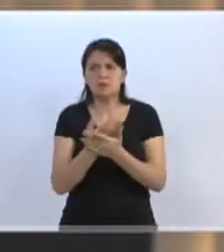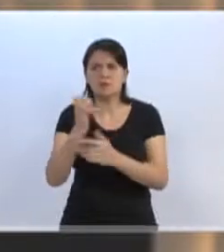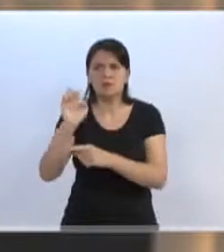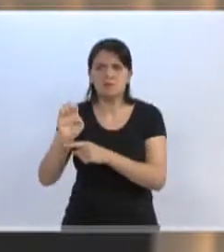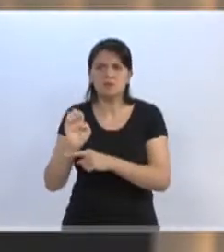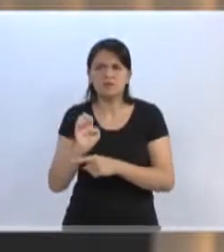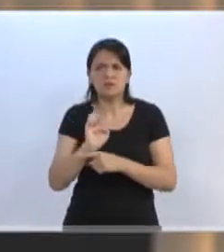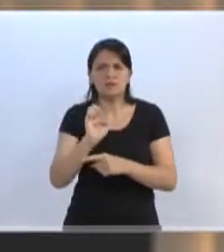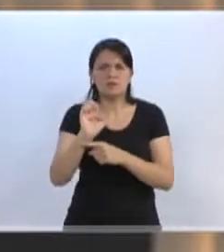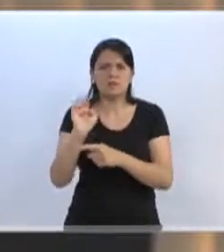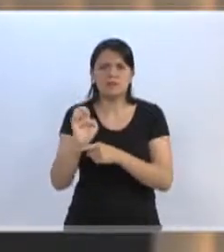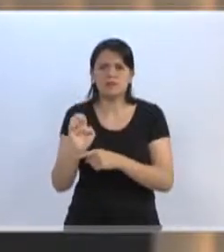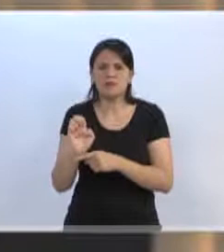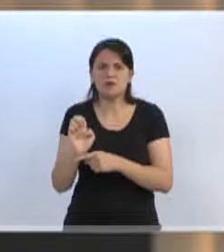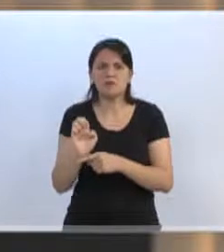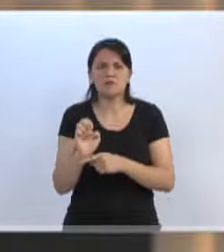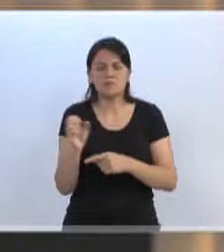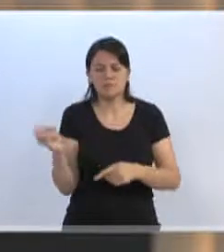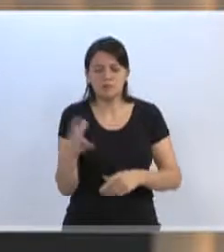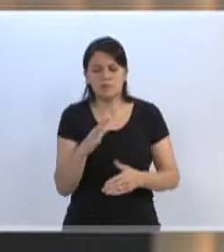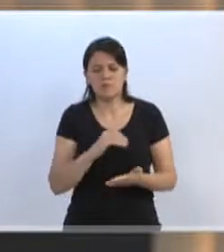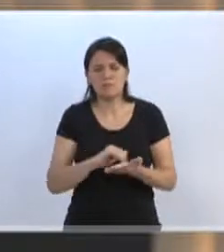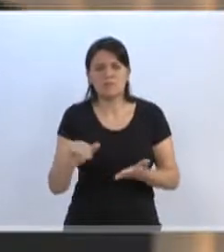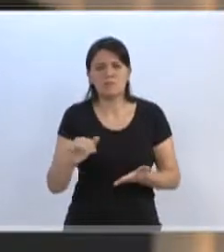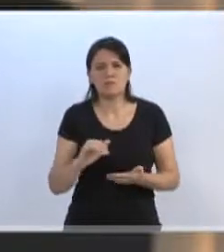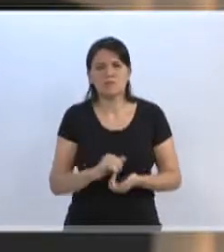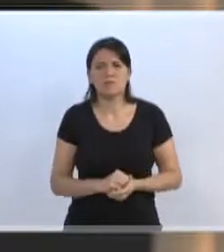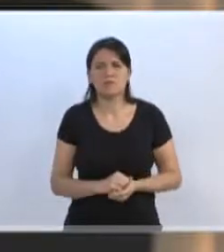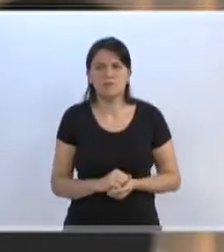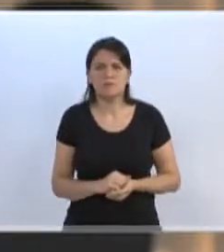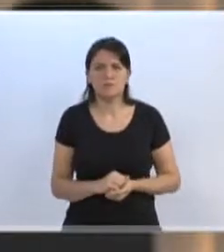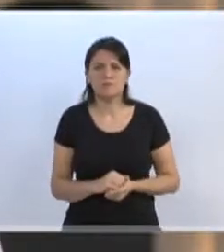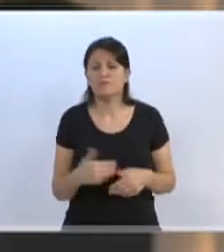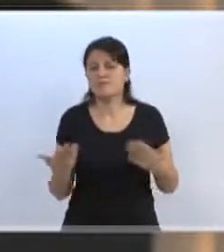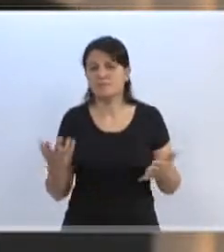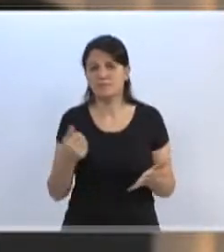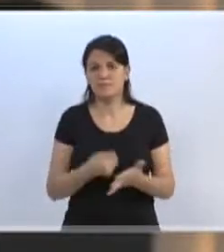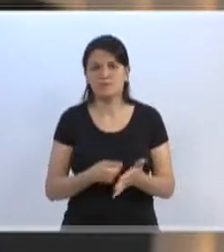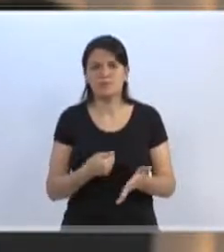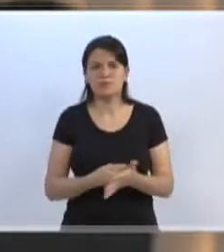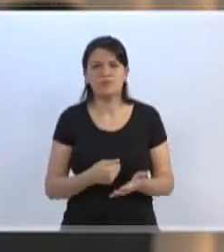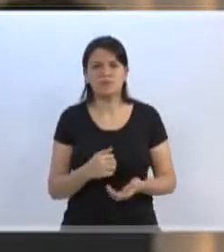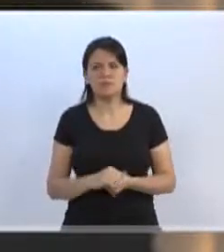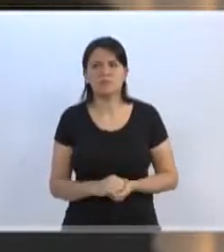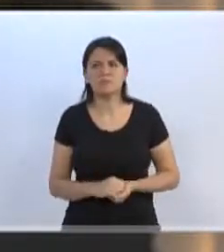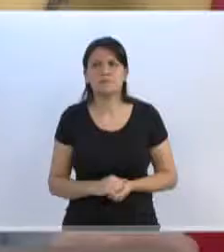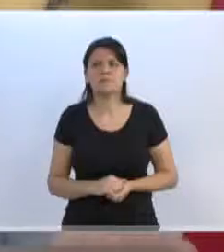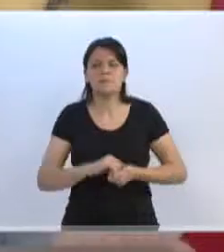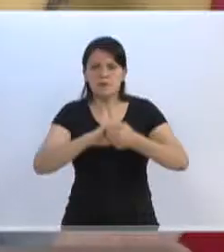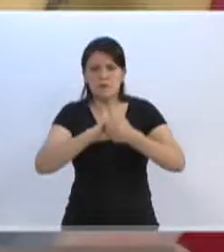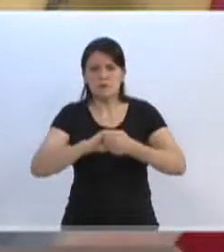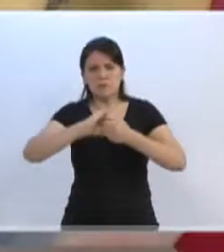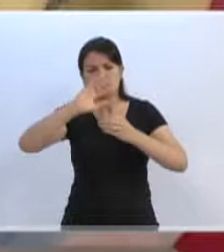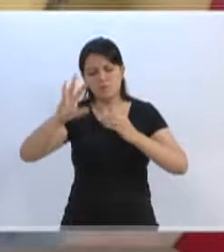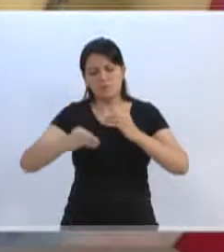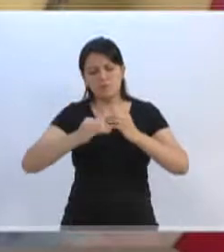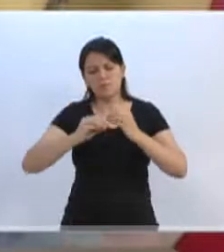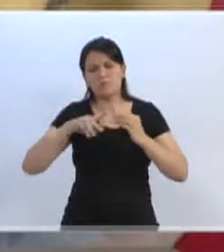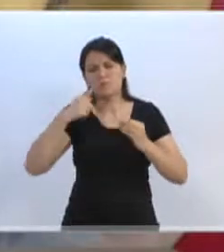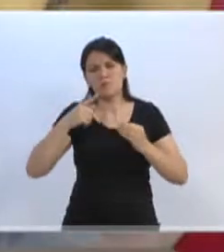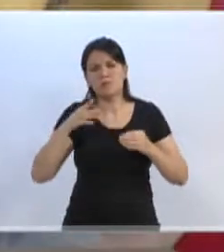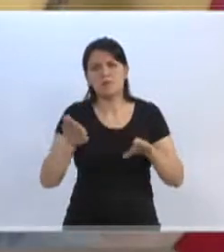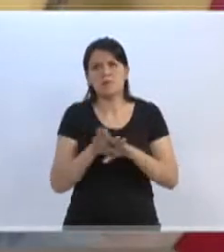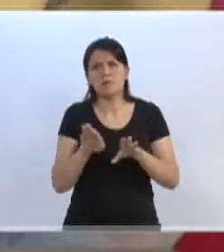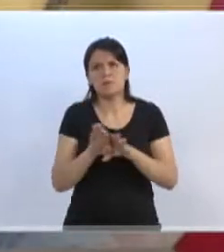esse novo secretário e eu quero ver resolver ele falou resolveria agora vamos cobrar parabéns incluiu seu discurso a minha fala com o maior prazer